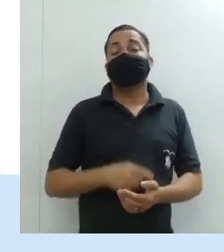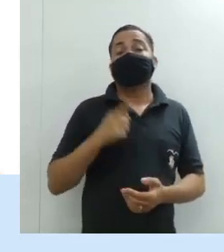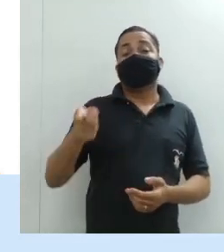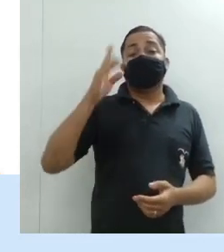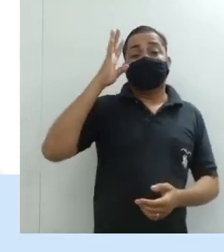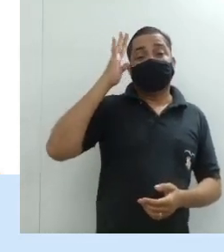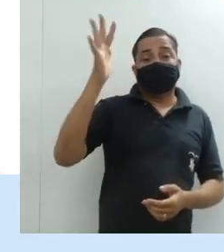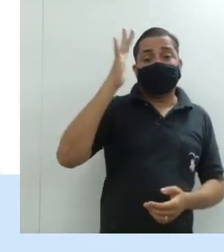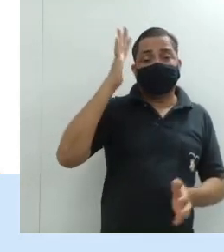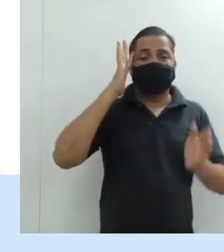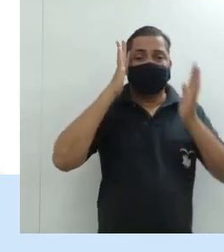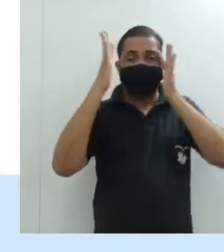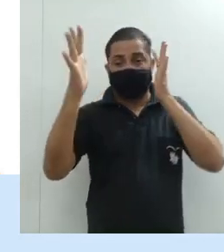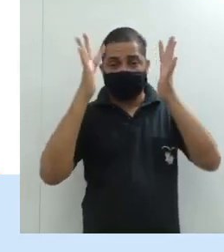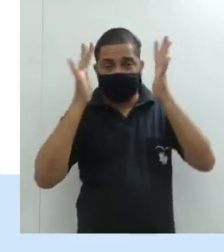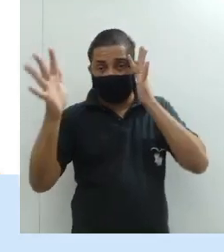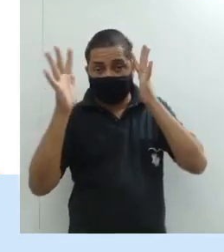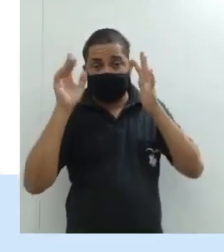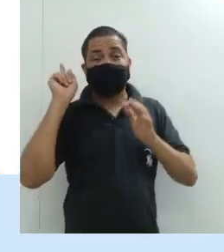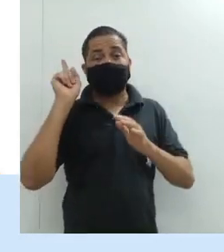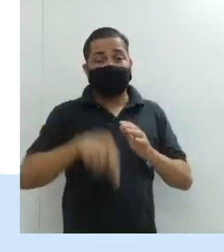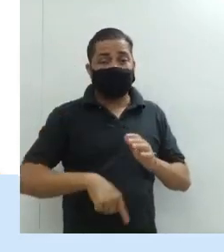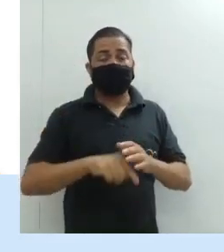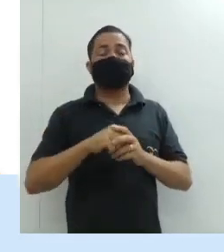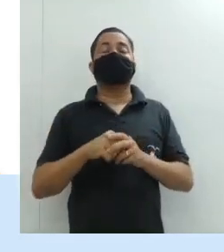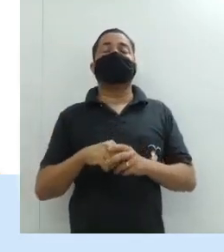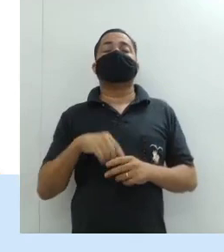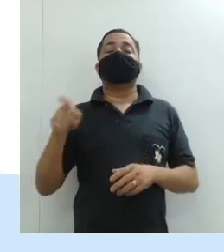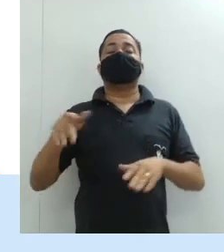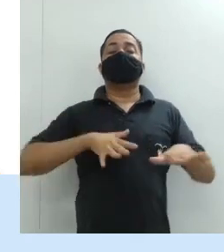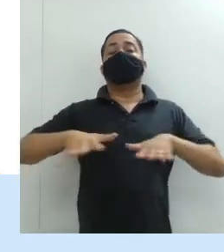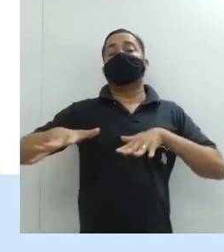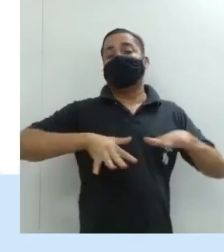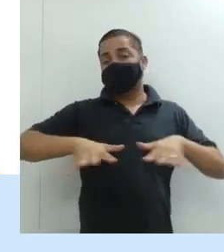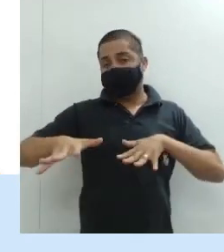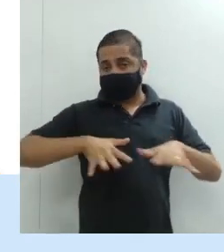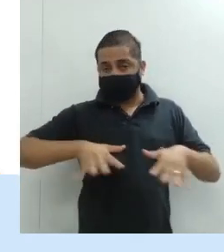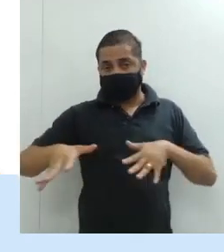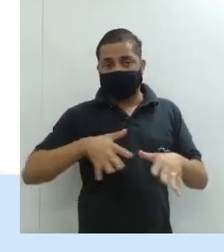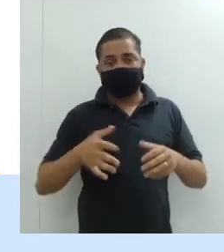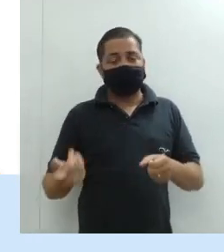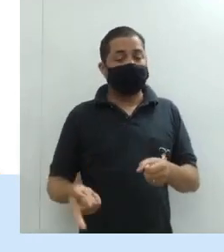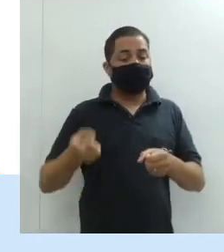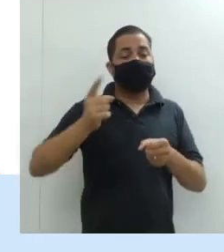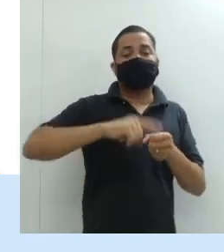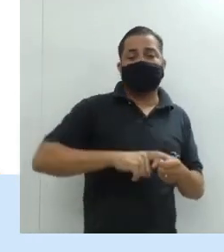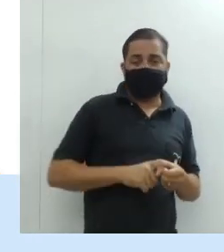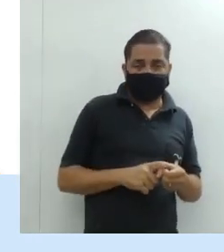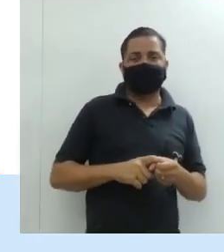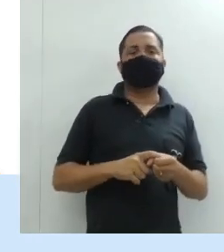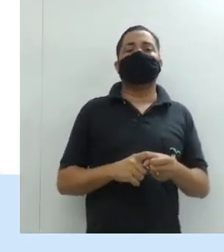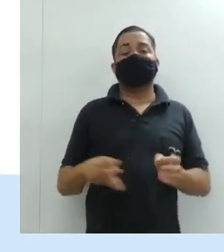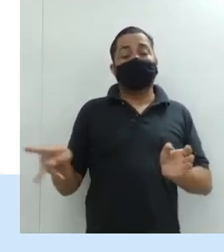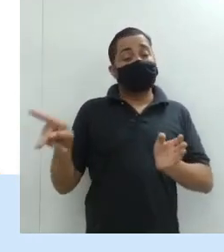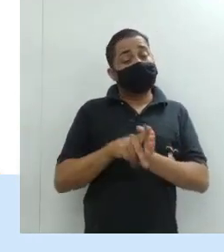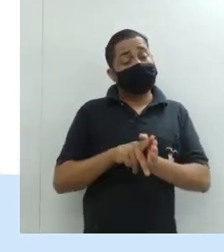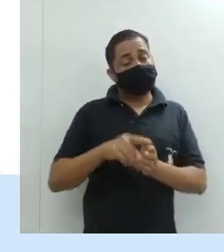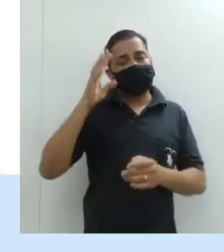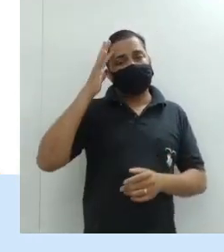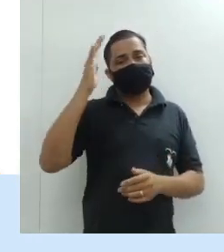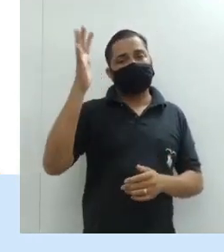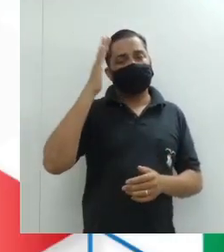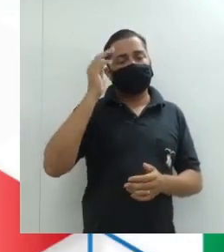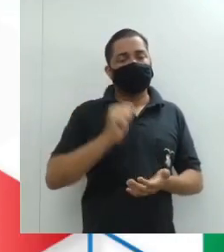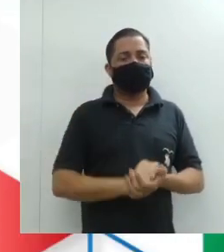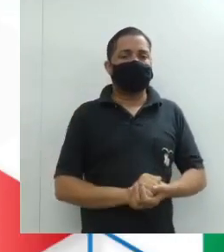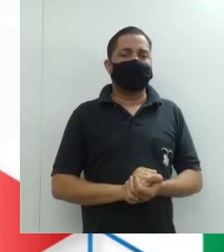reflexão filosófica seria justamente esse movimento de voltar-se para o próprio